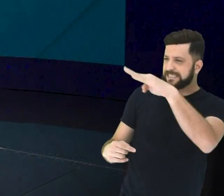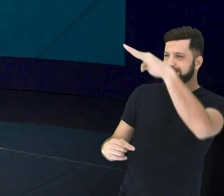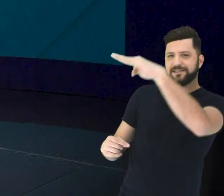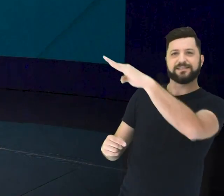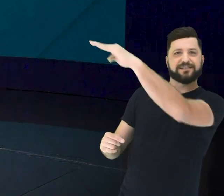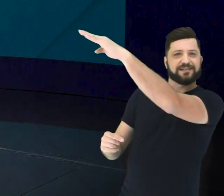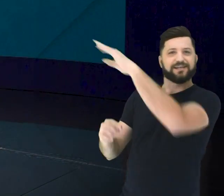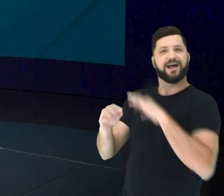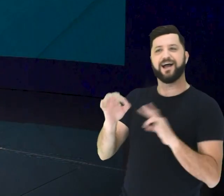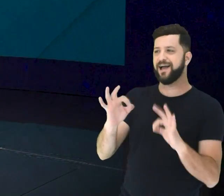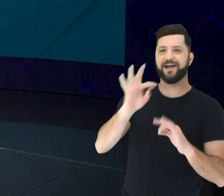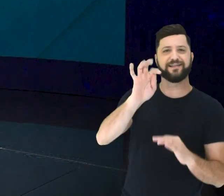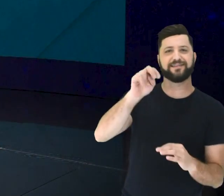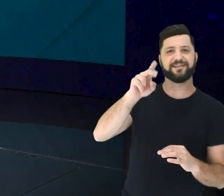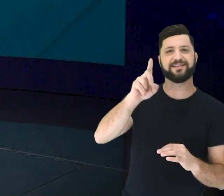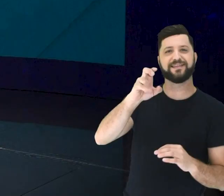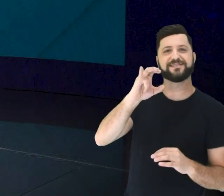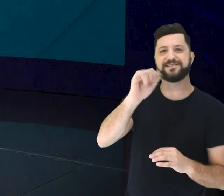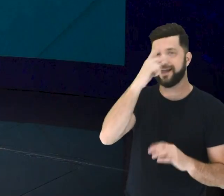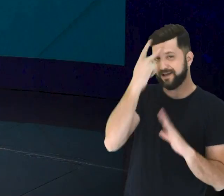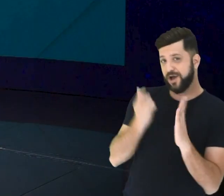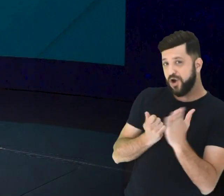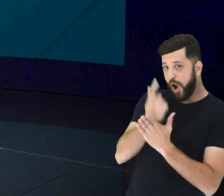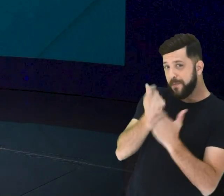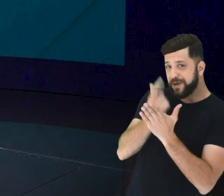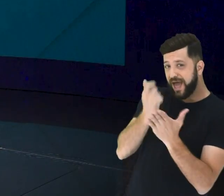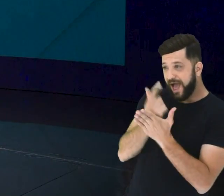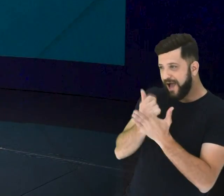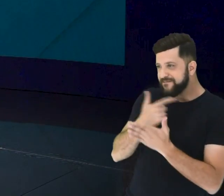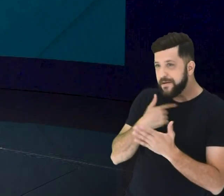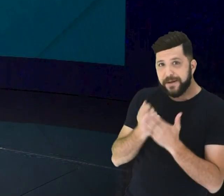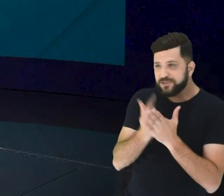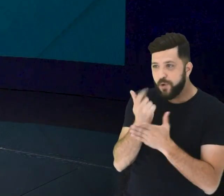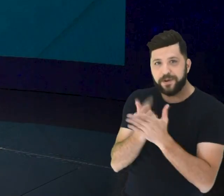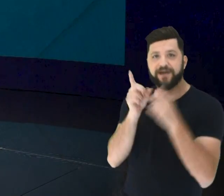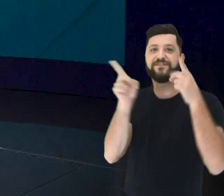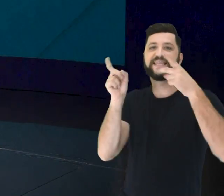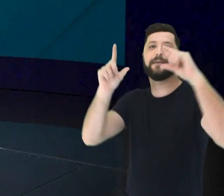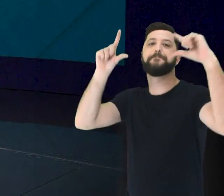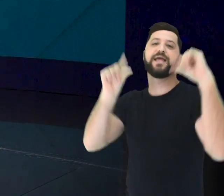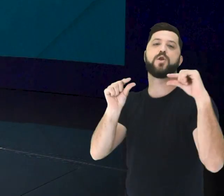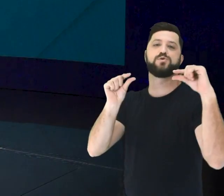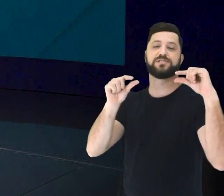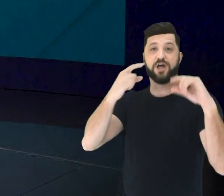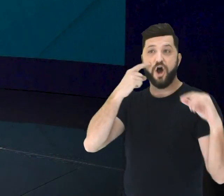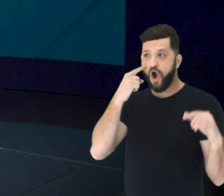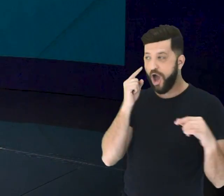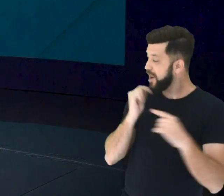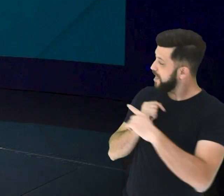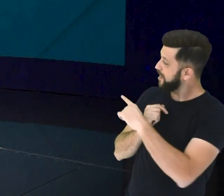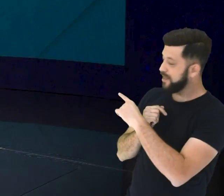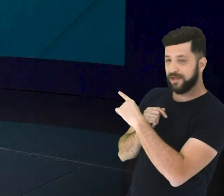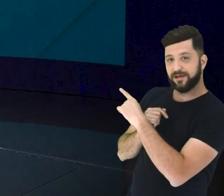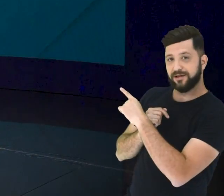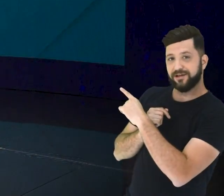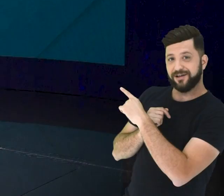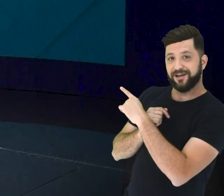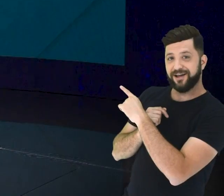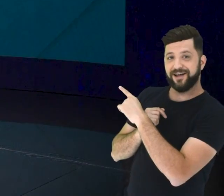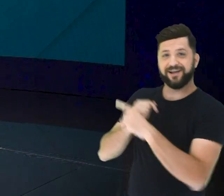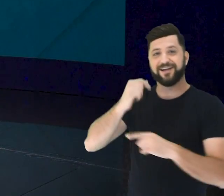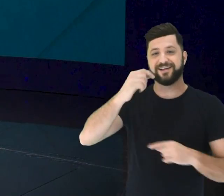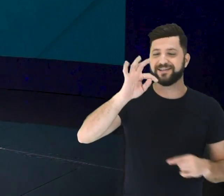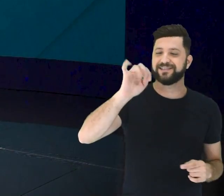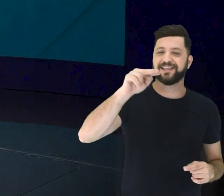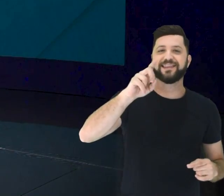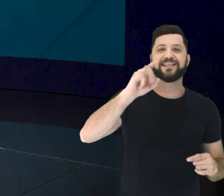tendência notem como movimento o comprador nesse caso é muito mais elegante do que movimento vendedor as barras em tendência acontecem em